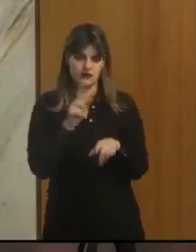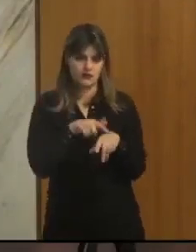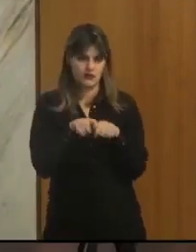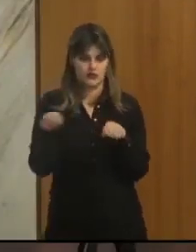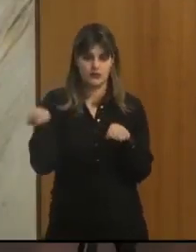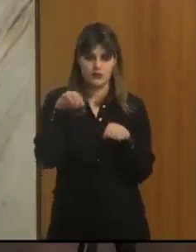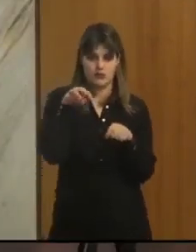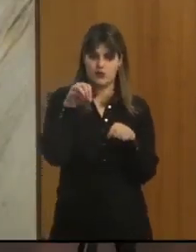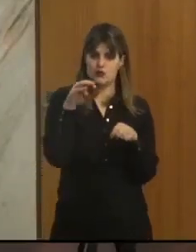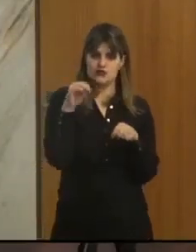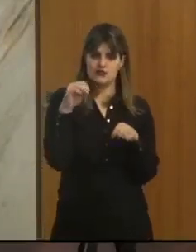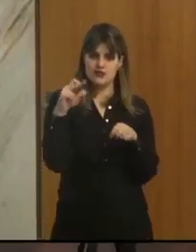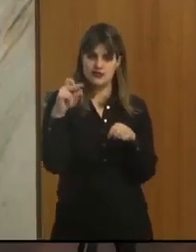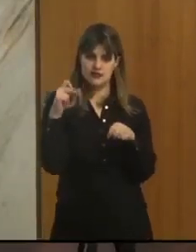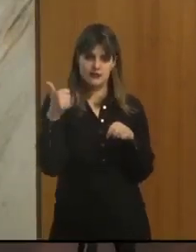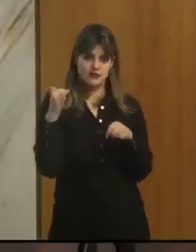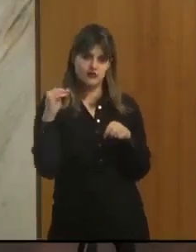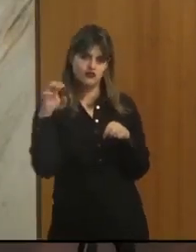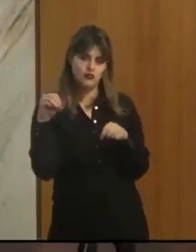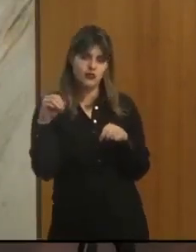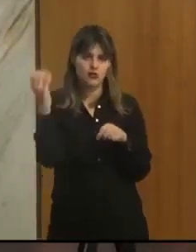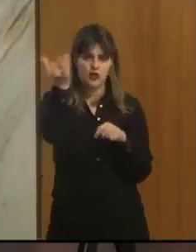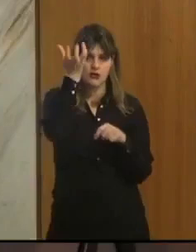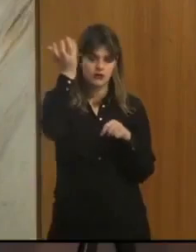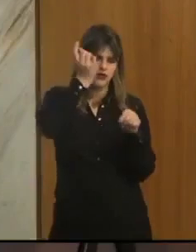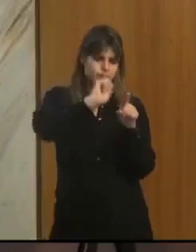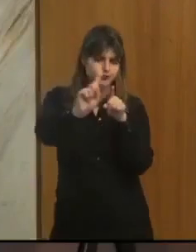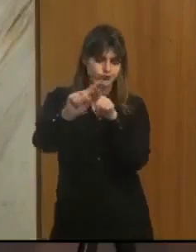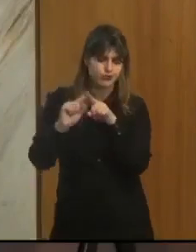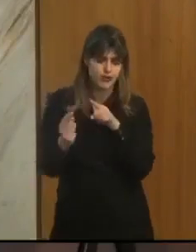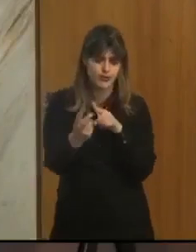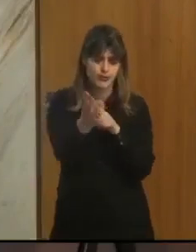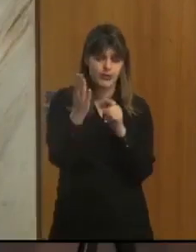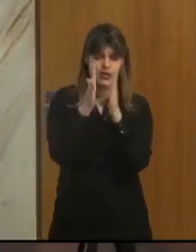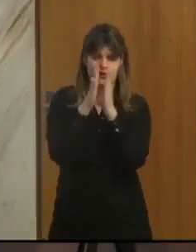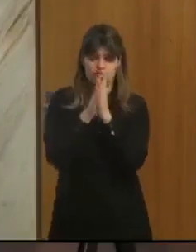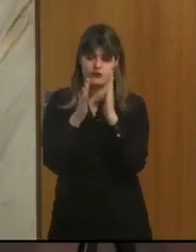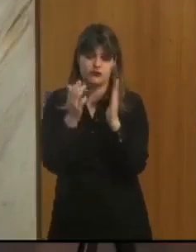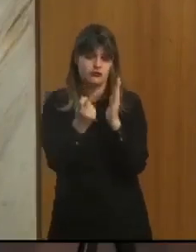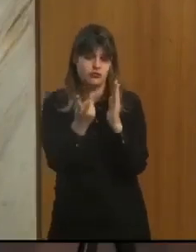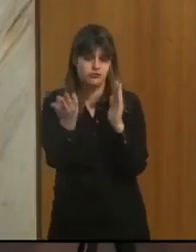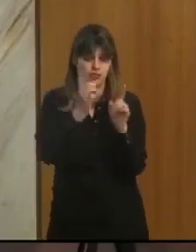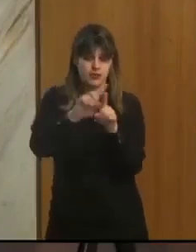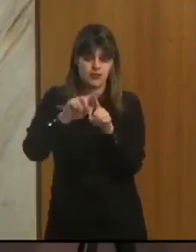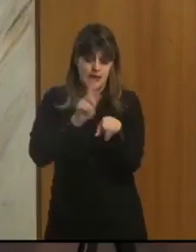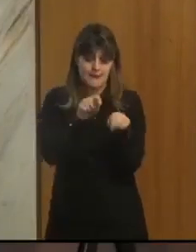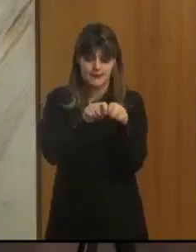moçarabismo, ou seja, é um tempo de multiculturalismo, multirreligioso. É um tempo